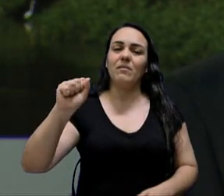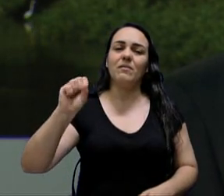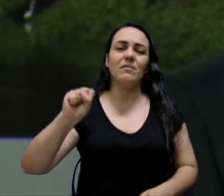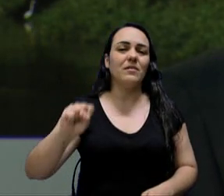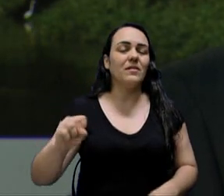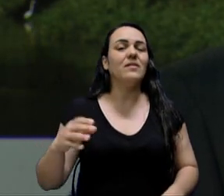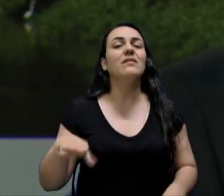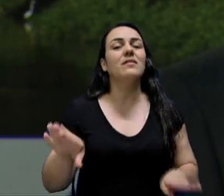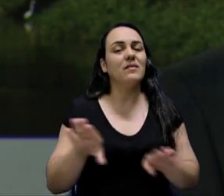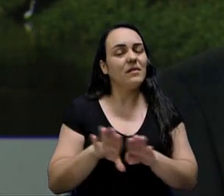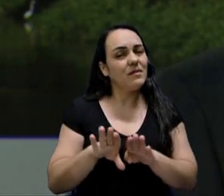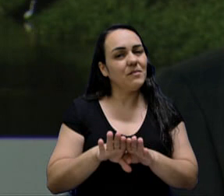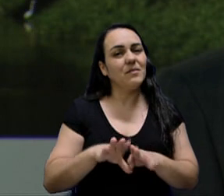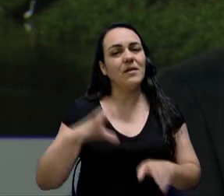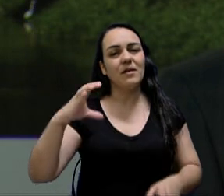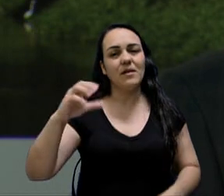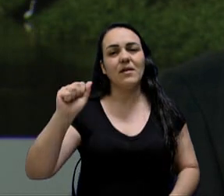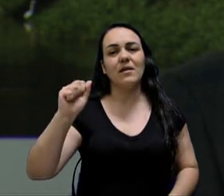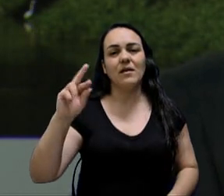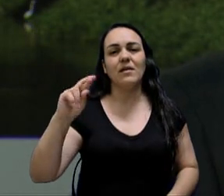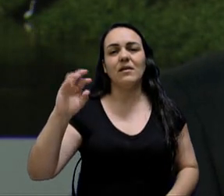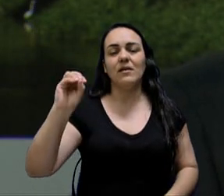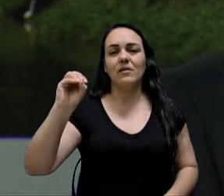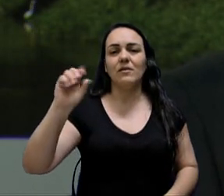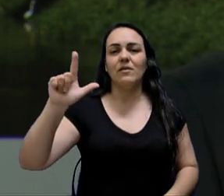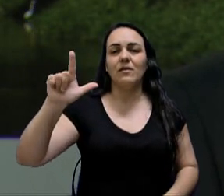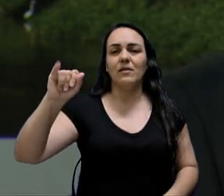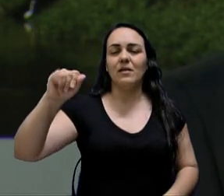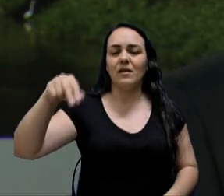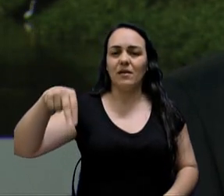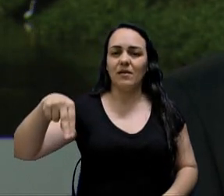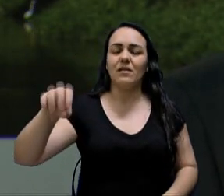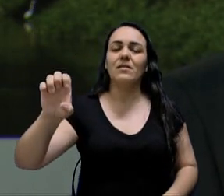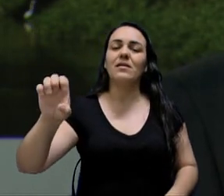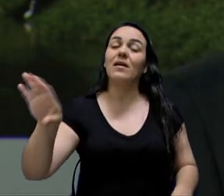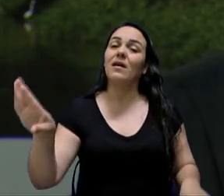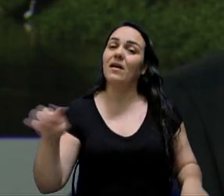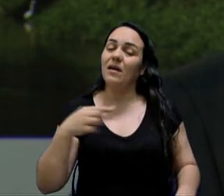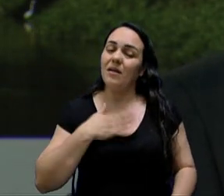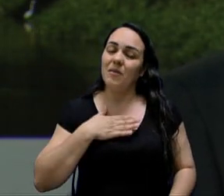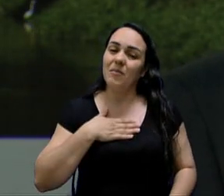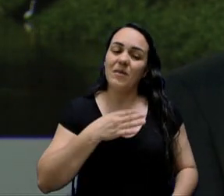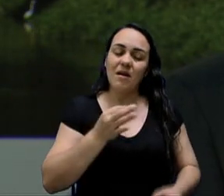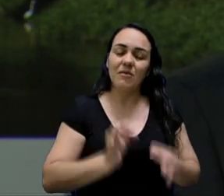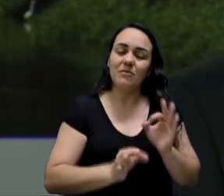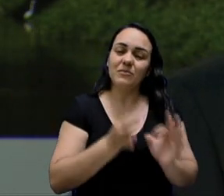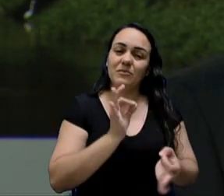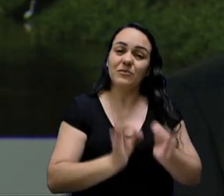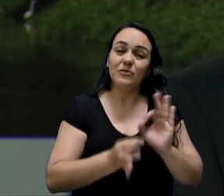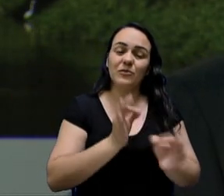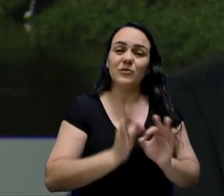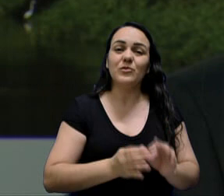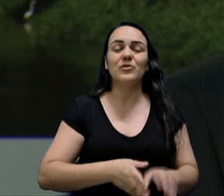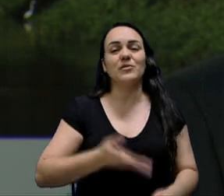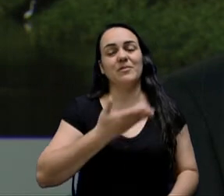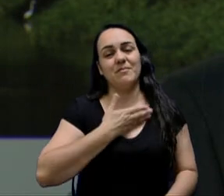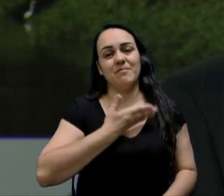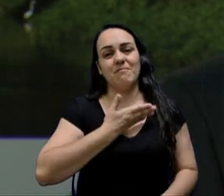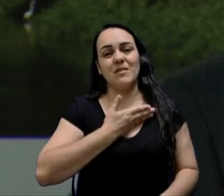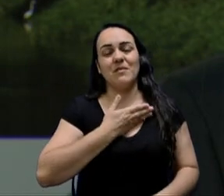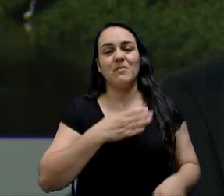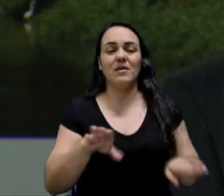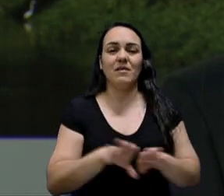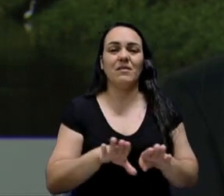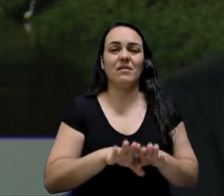aqui. E meu recém-amigo, juiz Dr. Sidmar, da 2ª Vara Federal